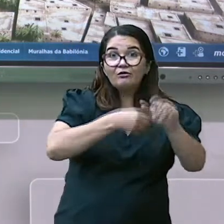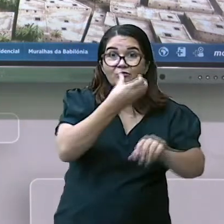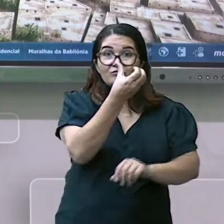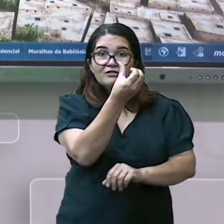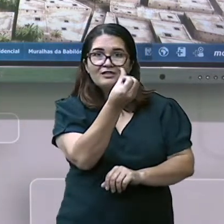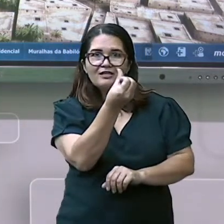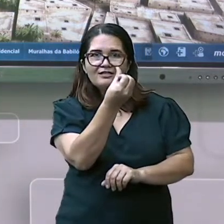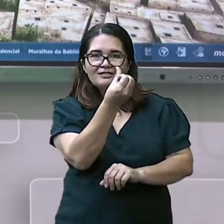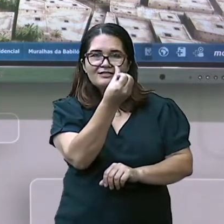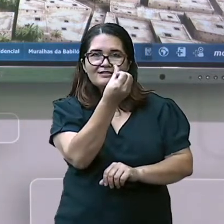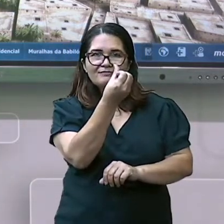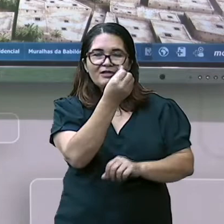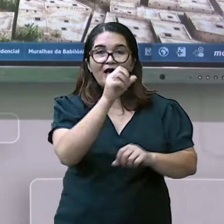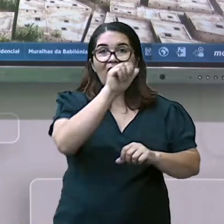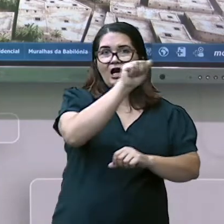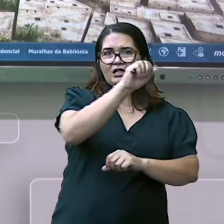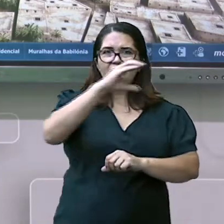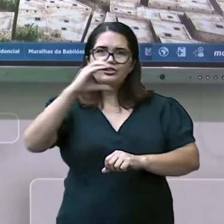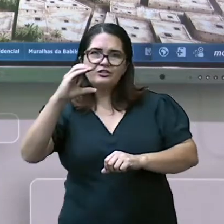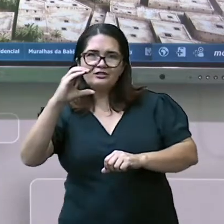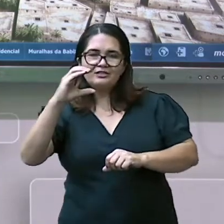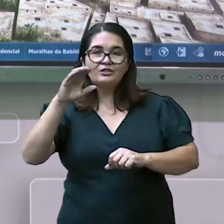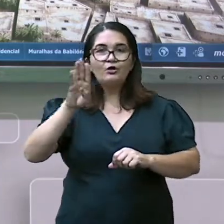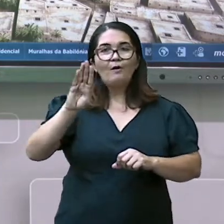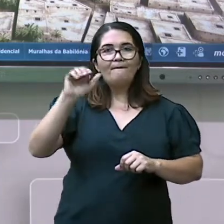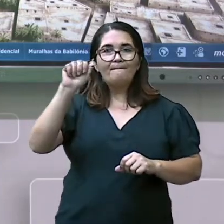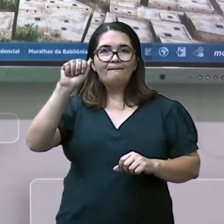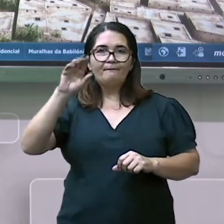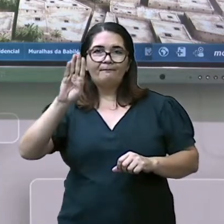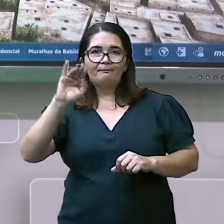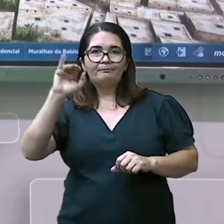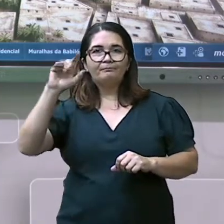6 antes de Cristo.